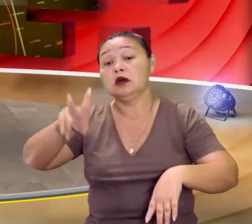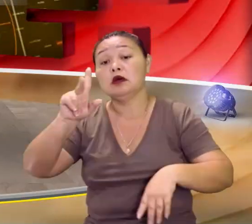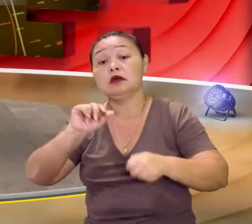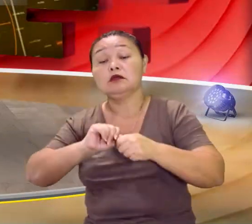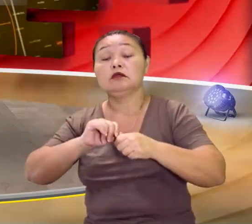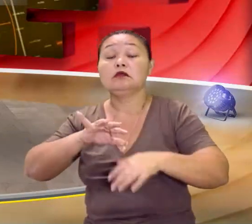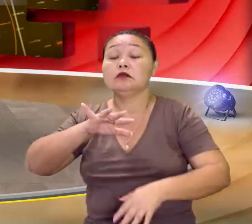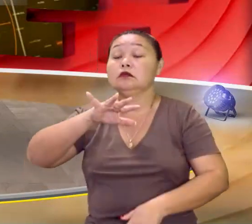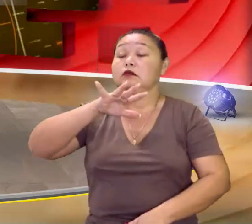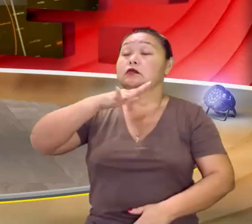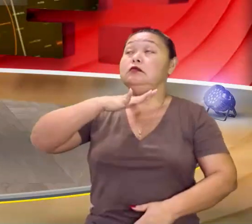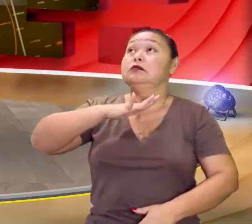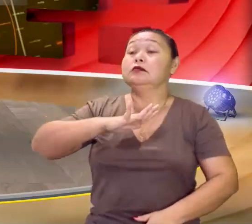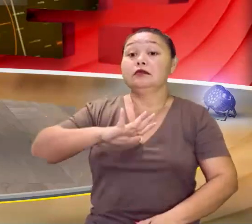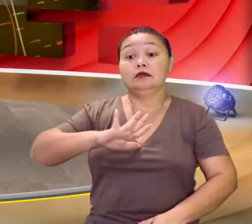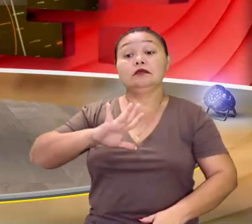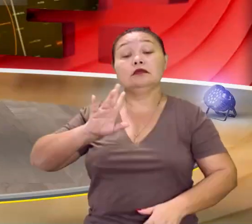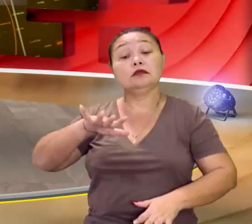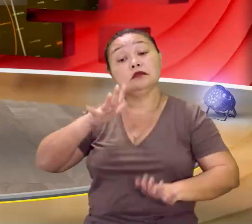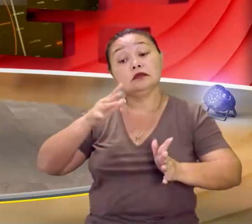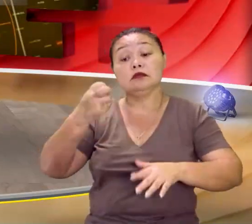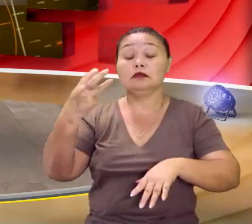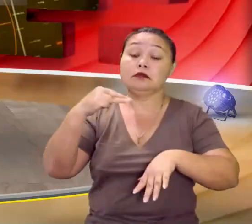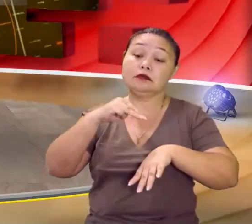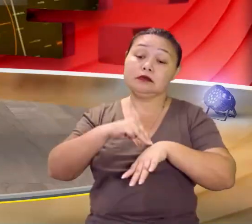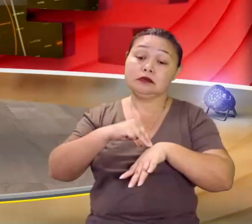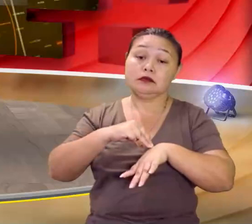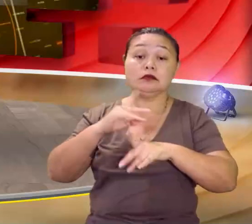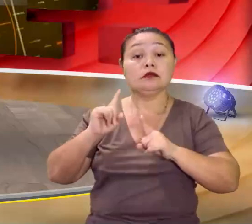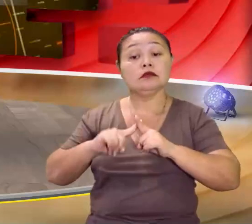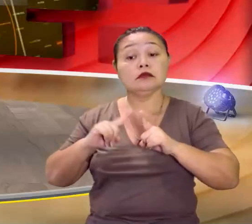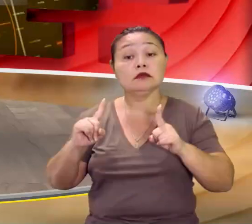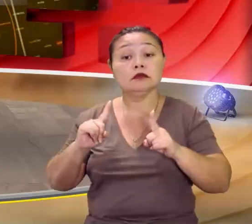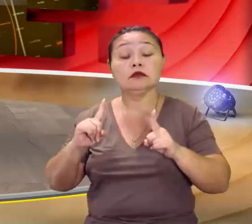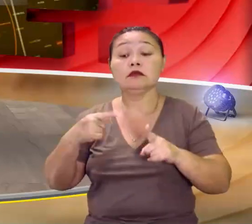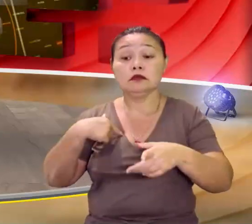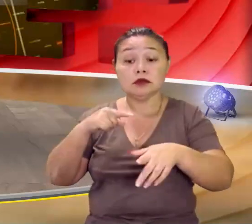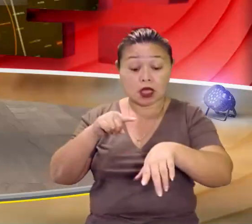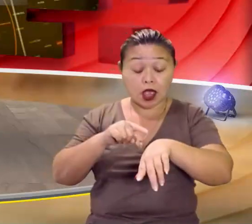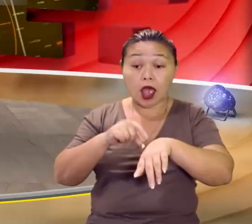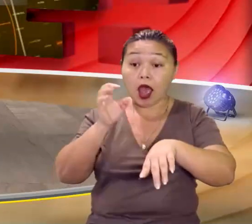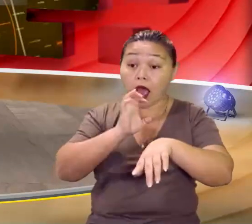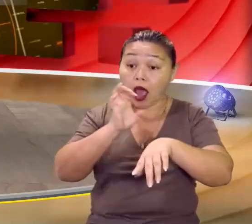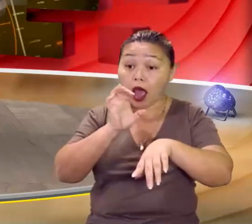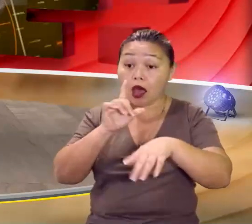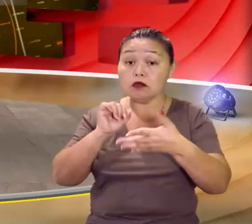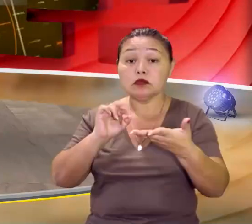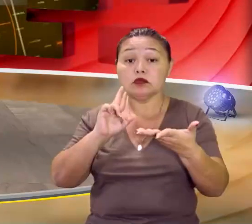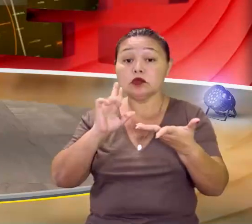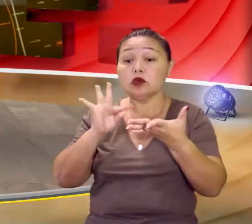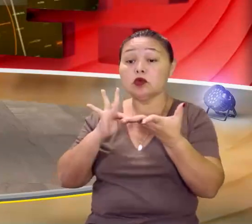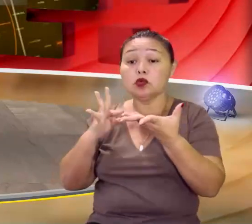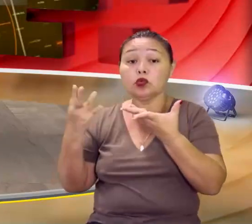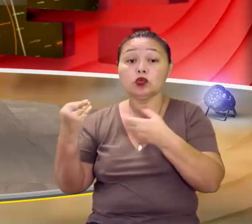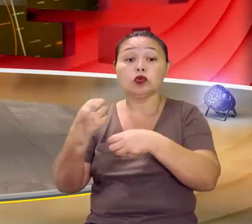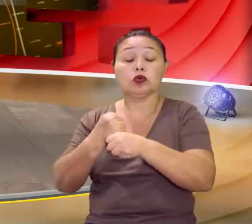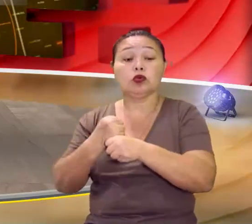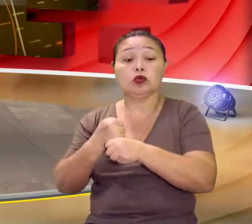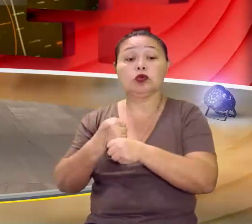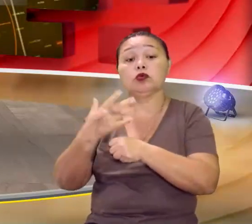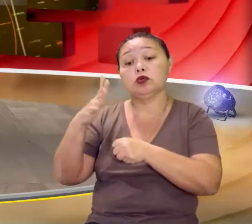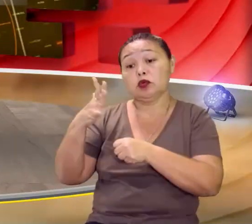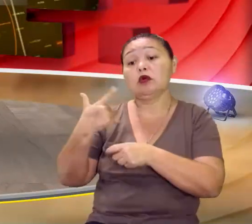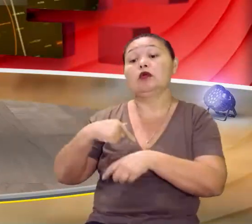aquela respirada, então por isso que a gente joga essa média. Mas se eu ganho tempo, por exemplo, pegando aqui, se eu for somar tudinho, vai